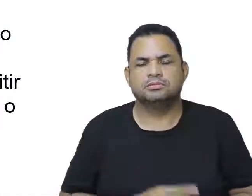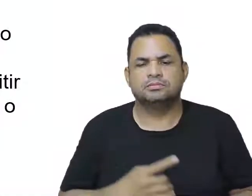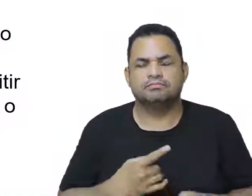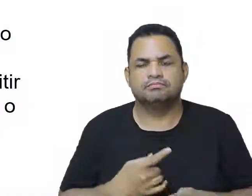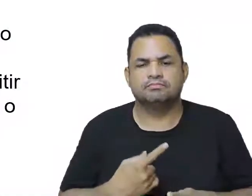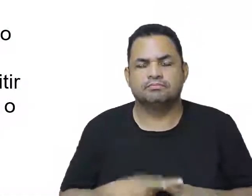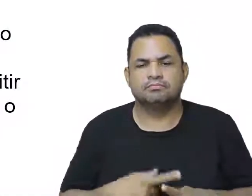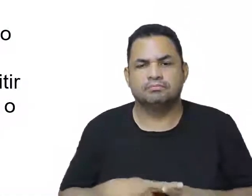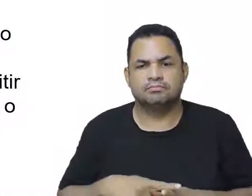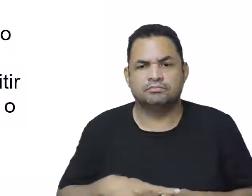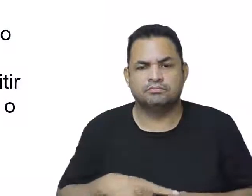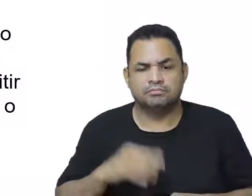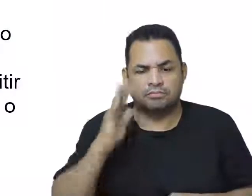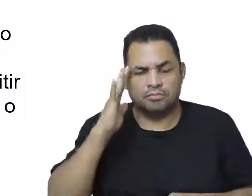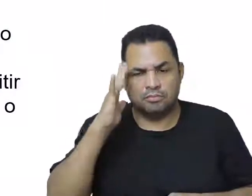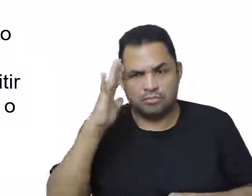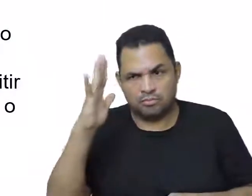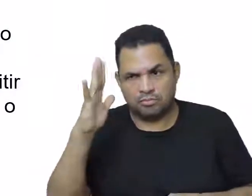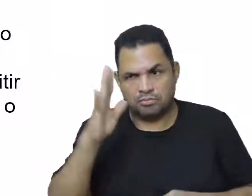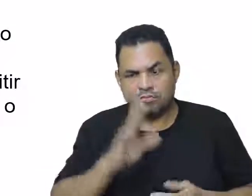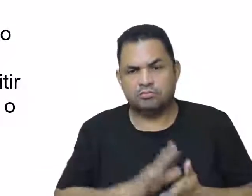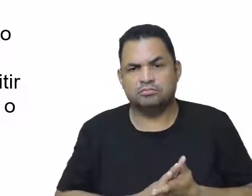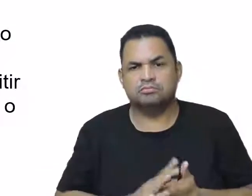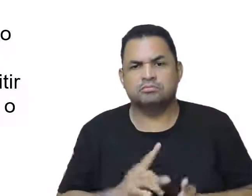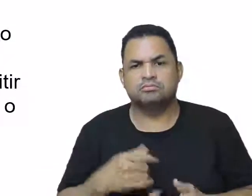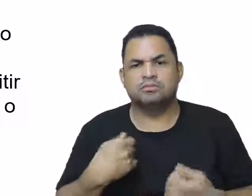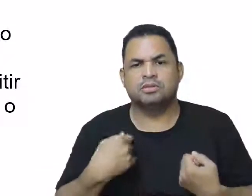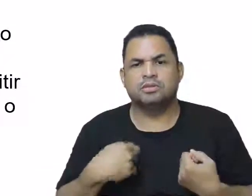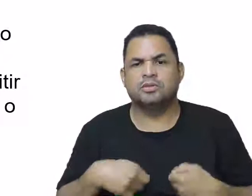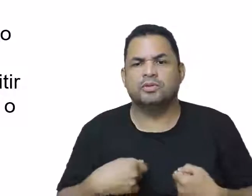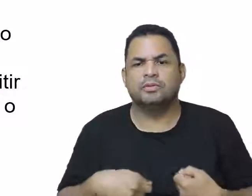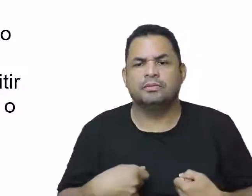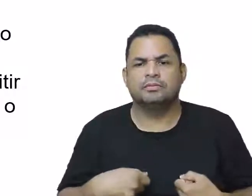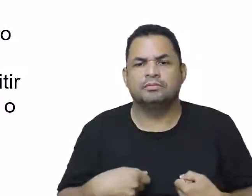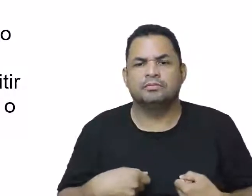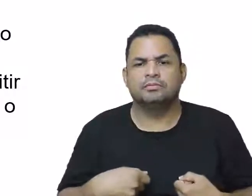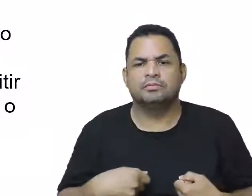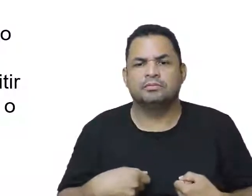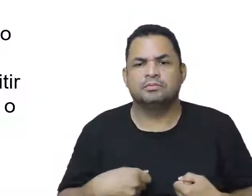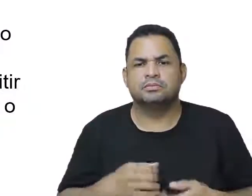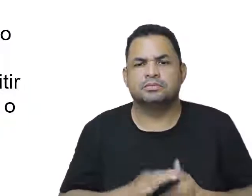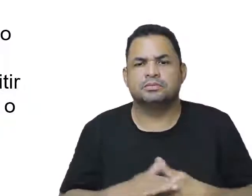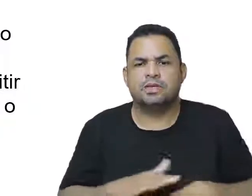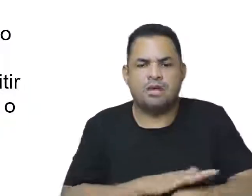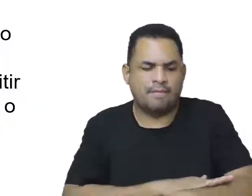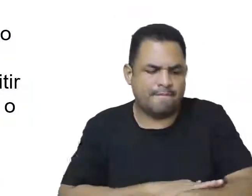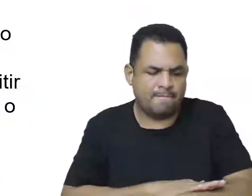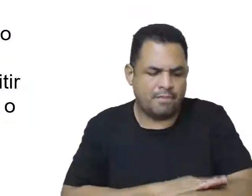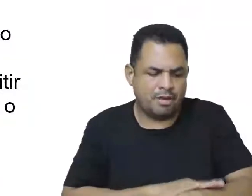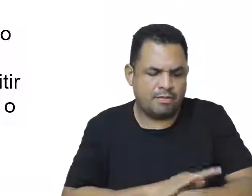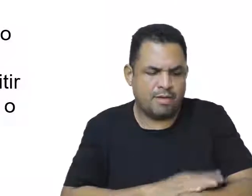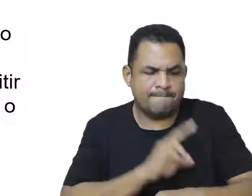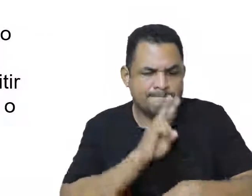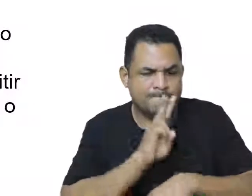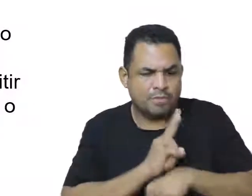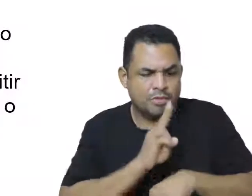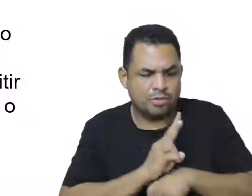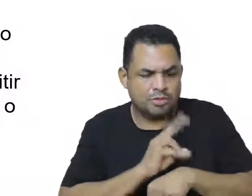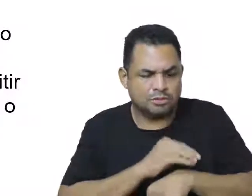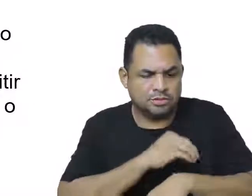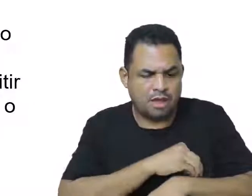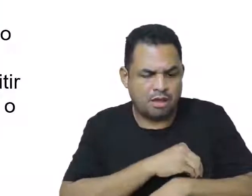imaginem, não é só necessário a nossa pele para proteger o que está